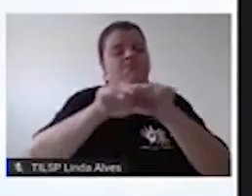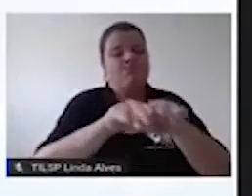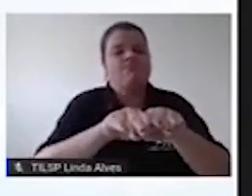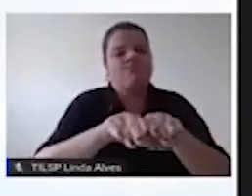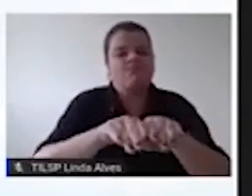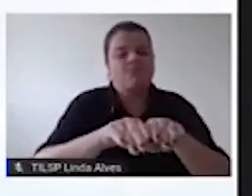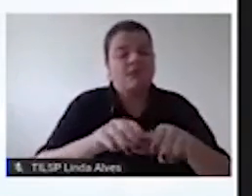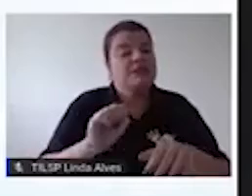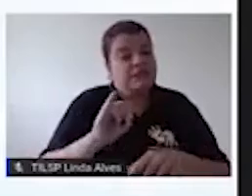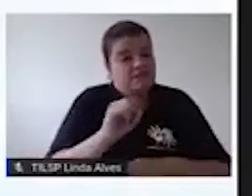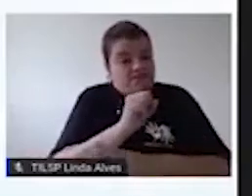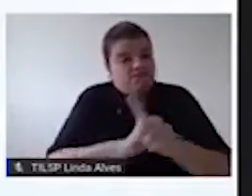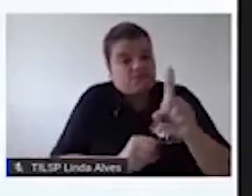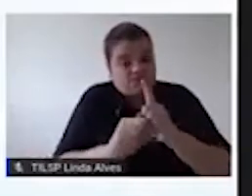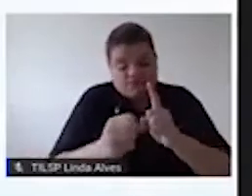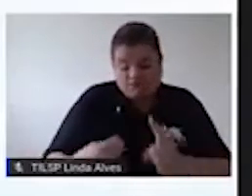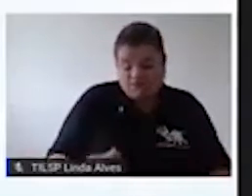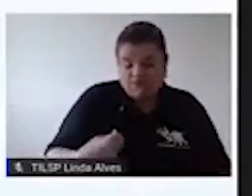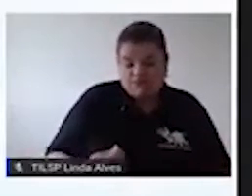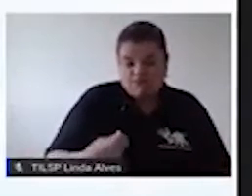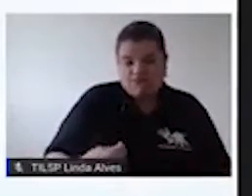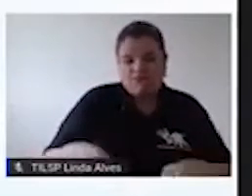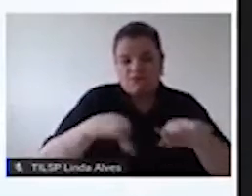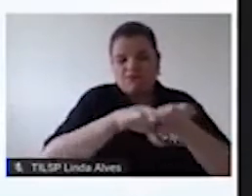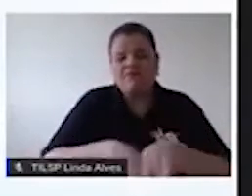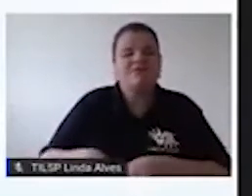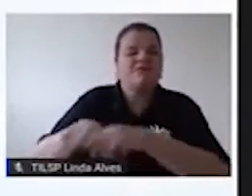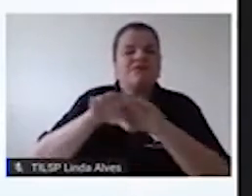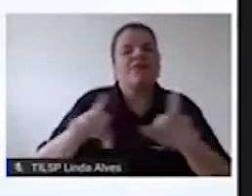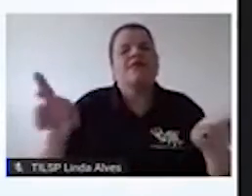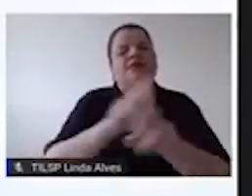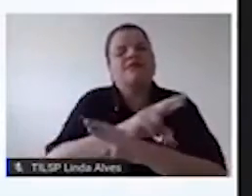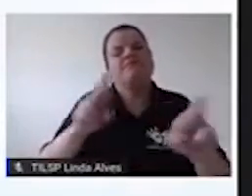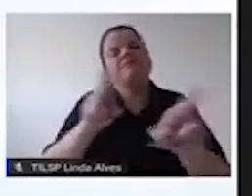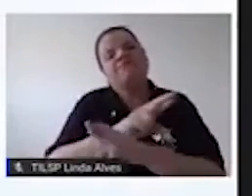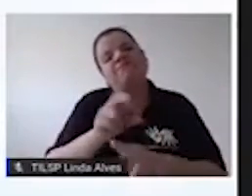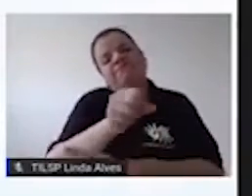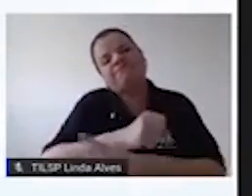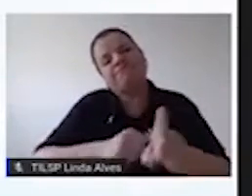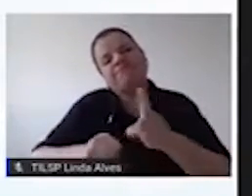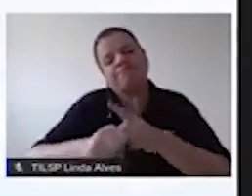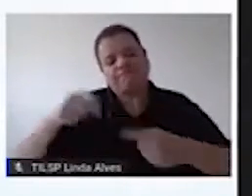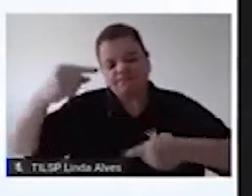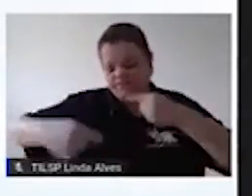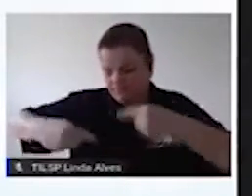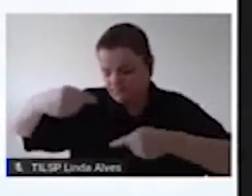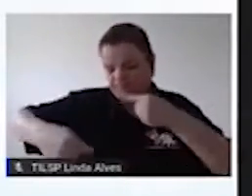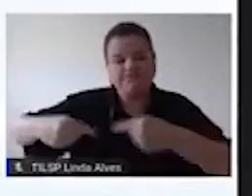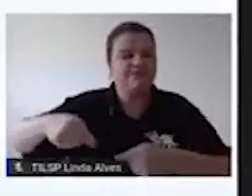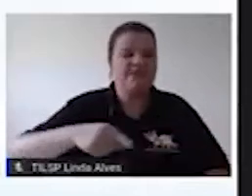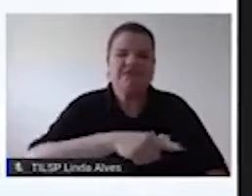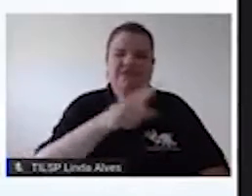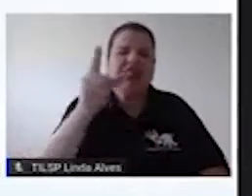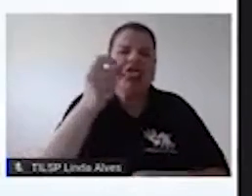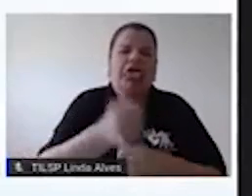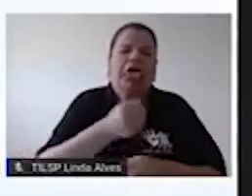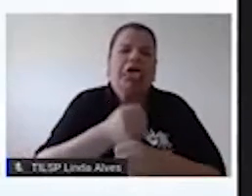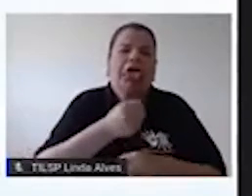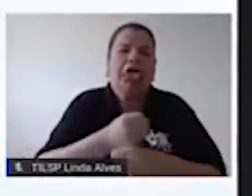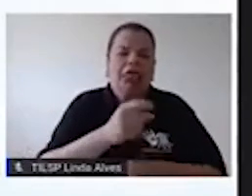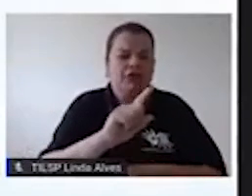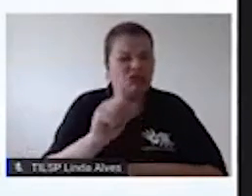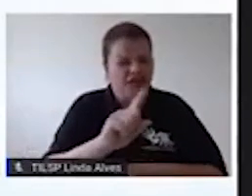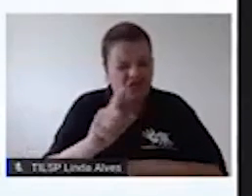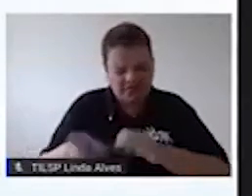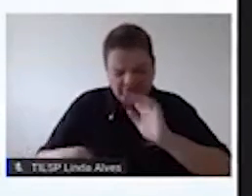de igualdade, do ponto de vista das relações sociais e políticas, você não está construindo coisas para as